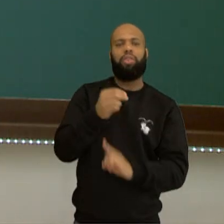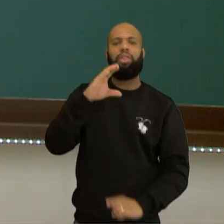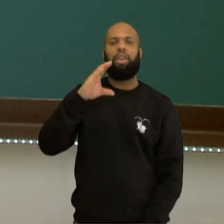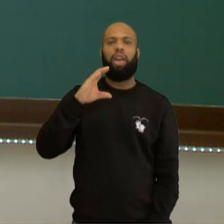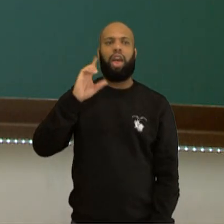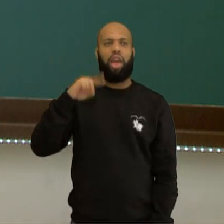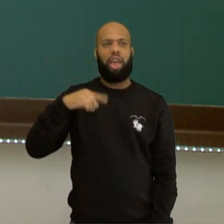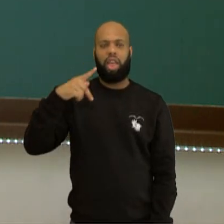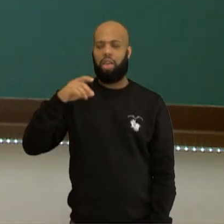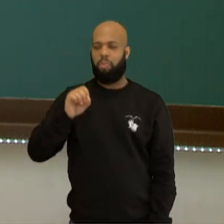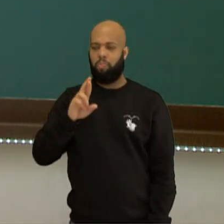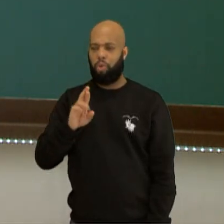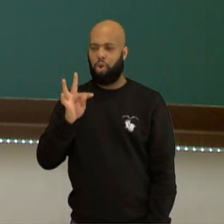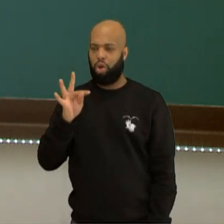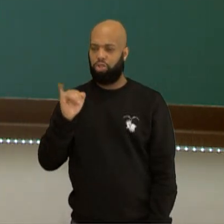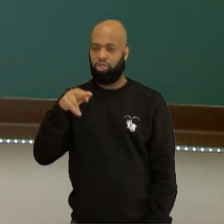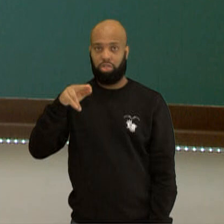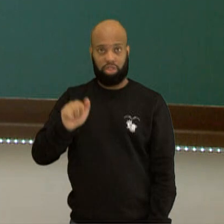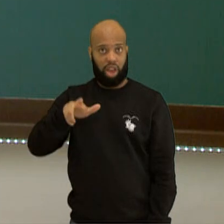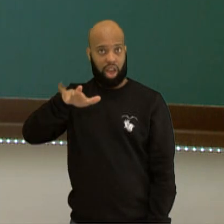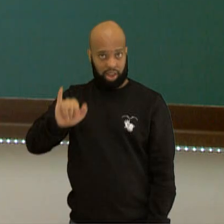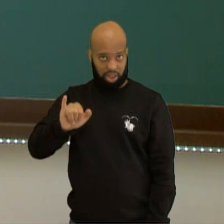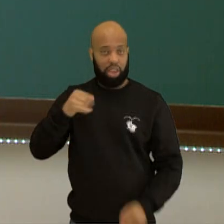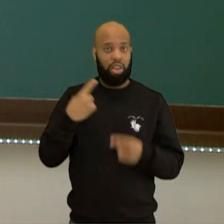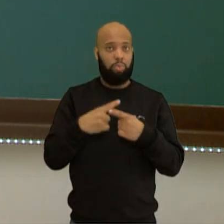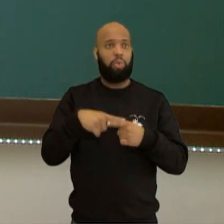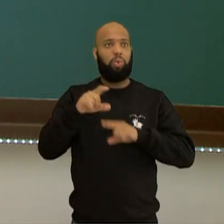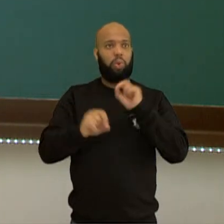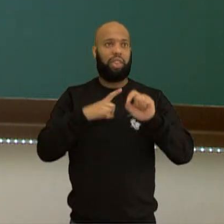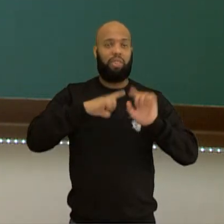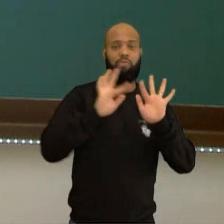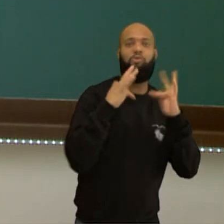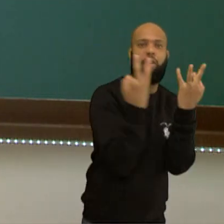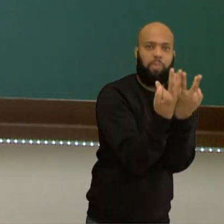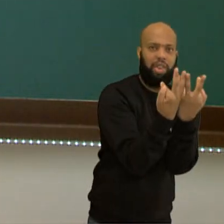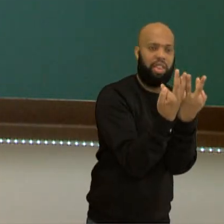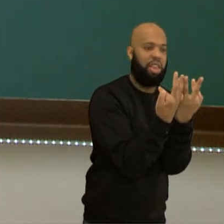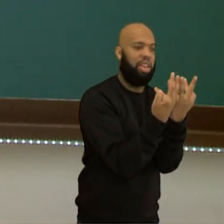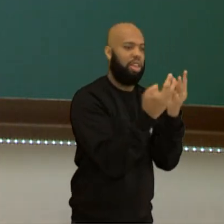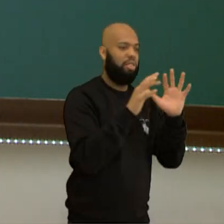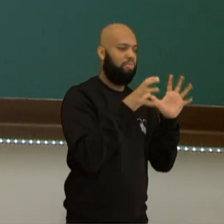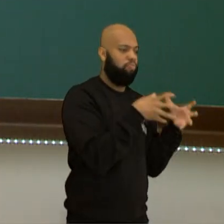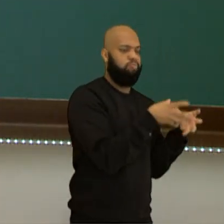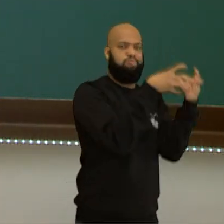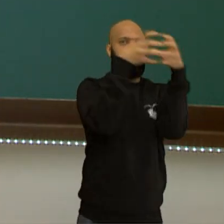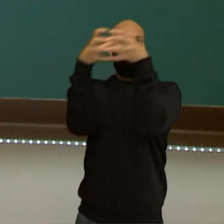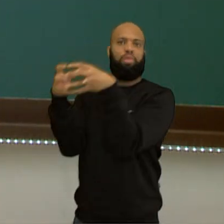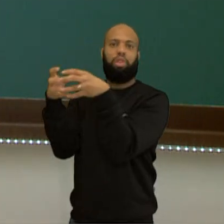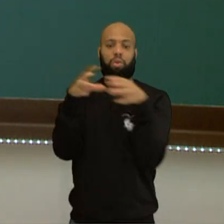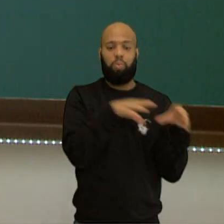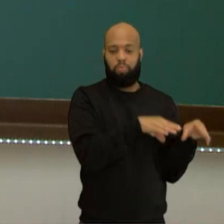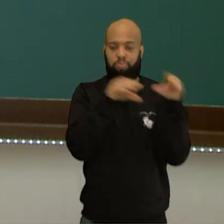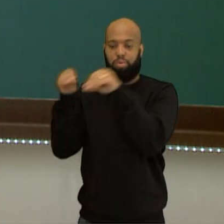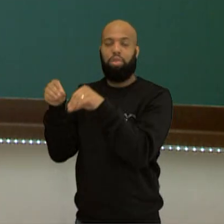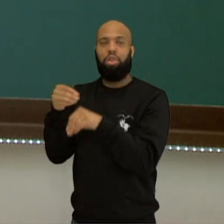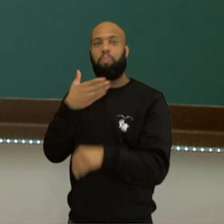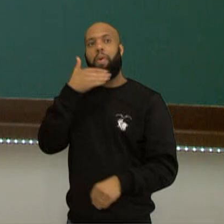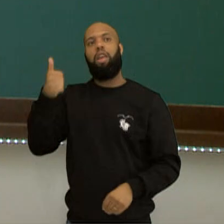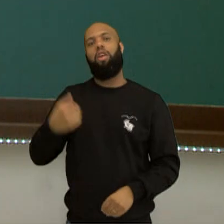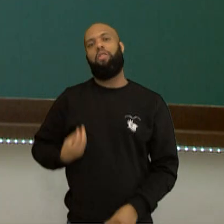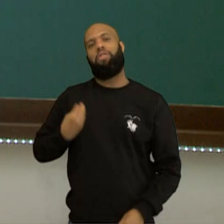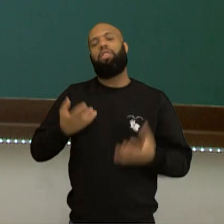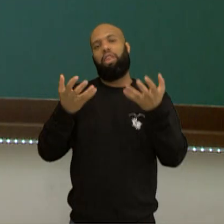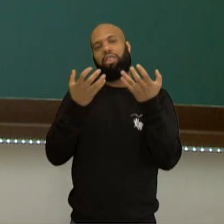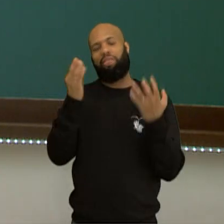uma família que sai de uma determinada região e migra para outra região em busca de melhores condições de vida.